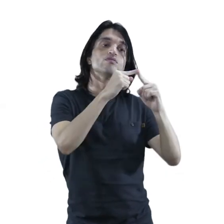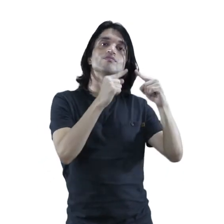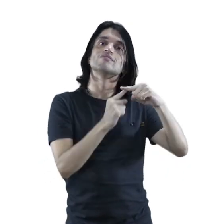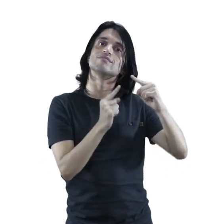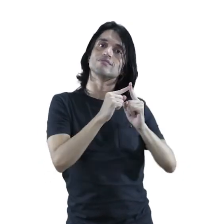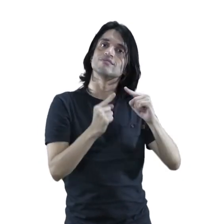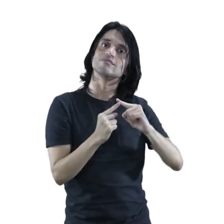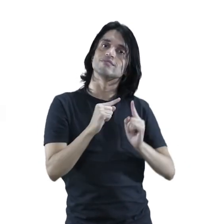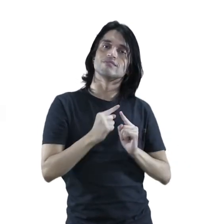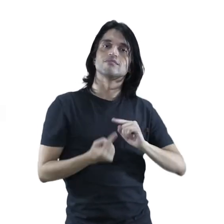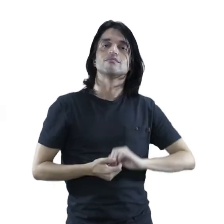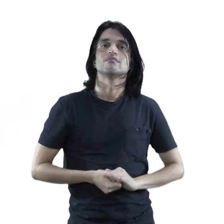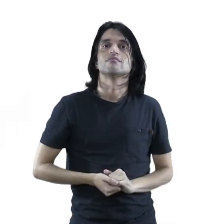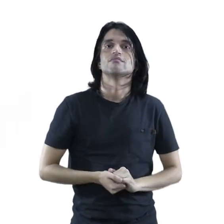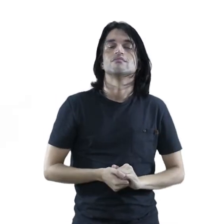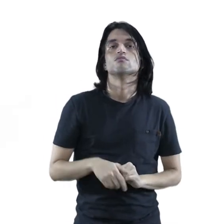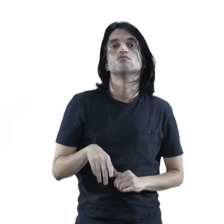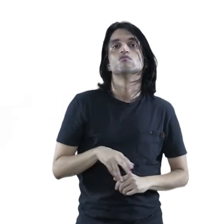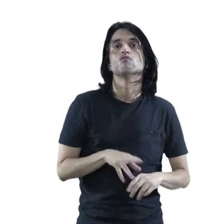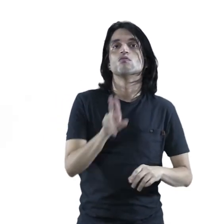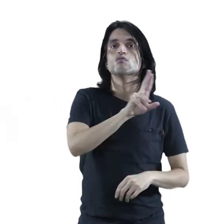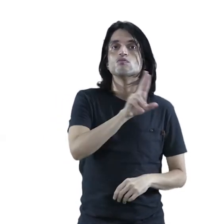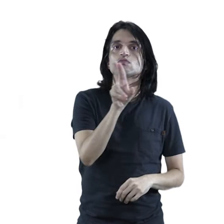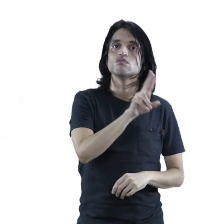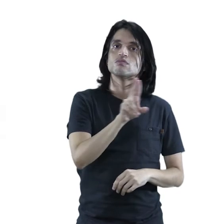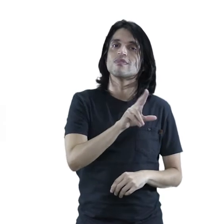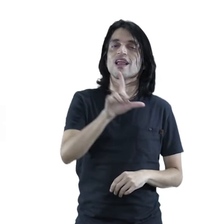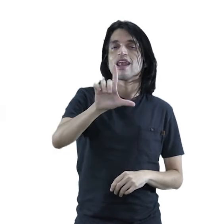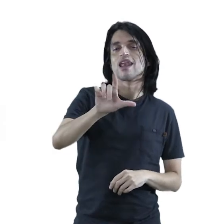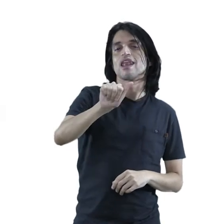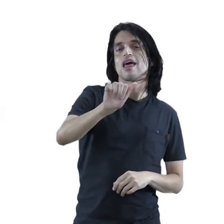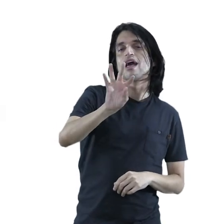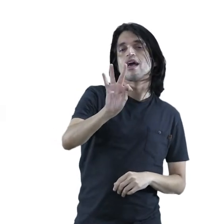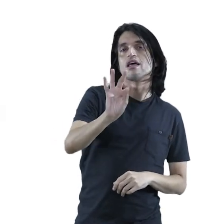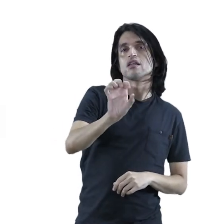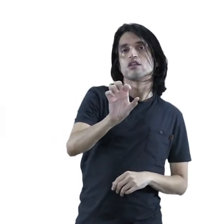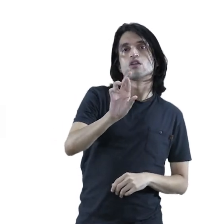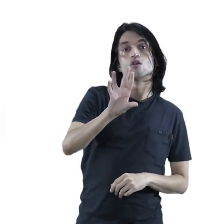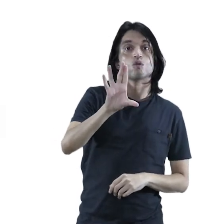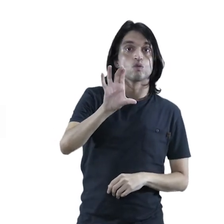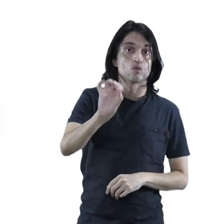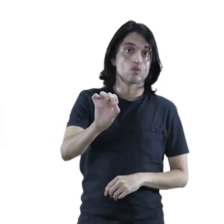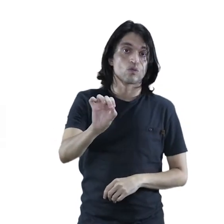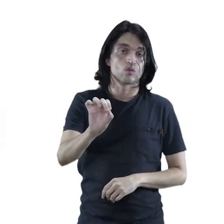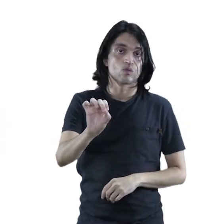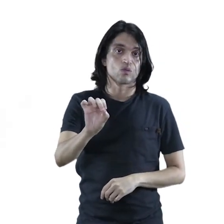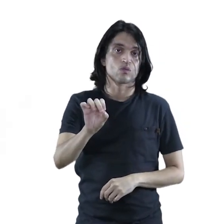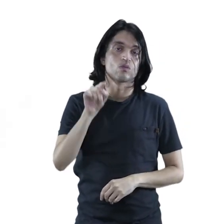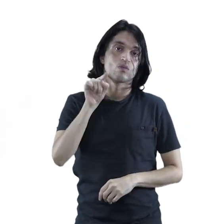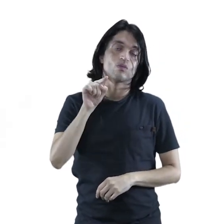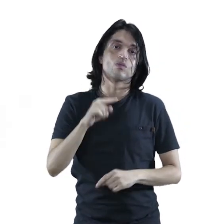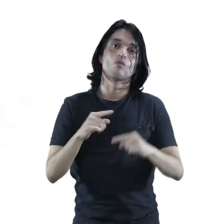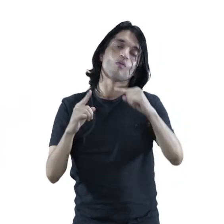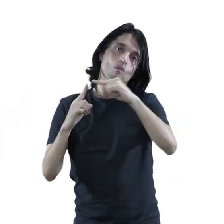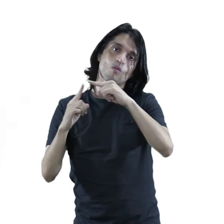Os polígonos recebem nomes de acordo com o número de lados ou de ângulos que possuem, e assim são classificados.